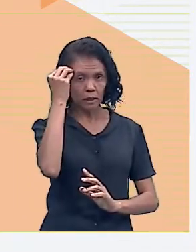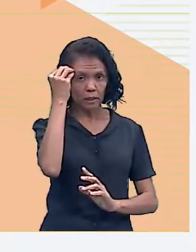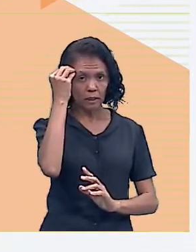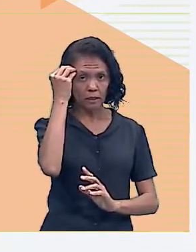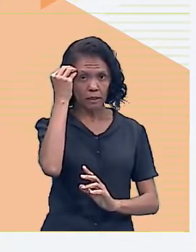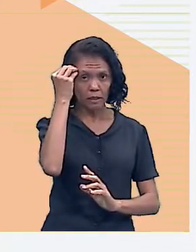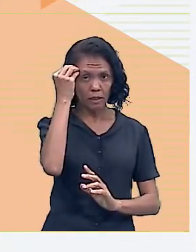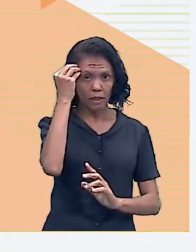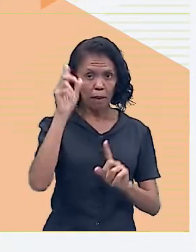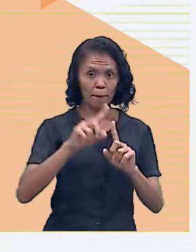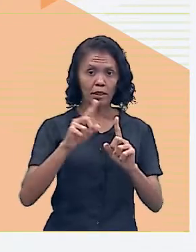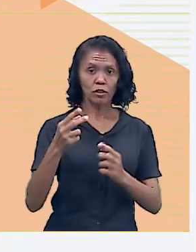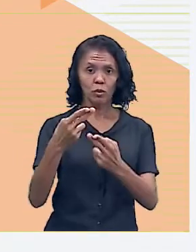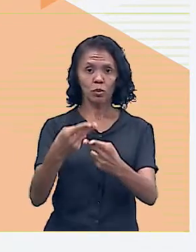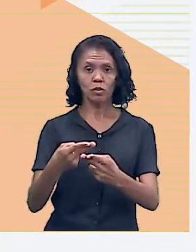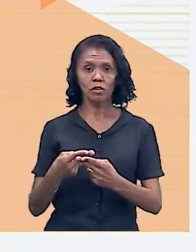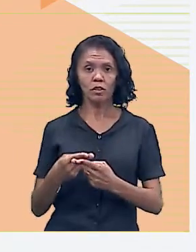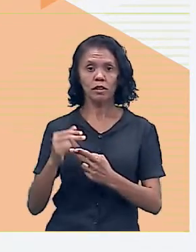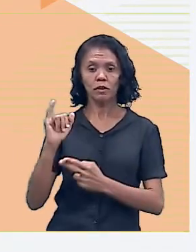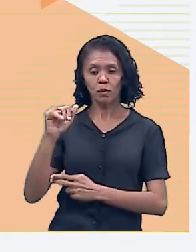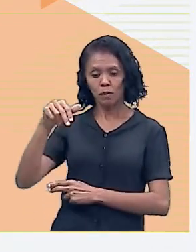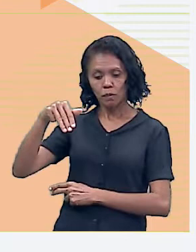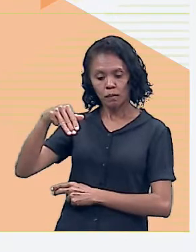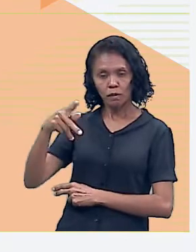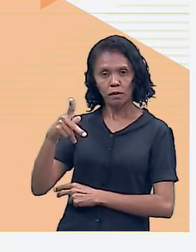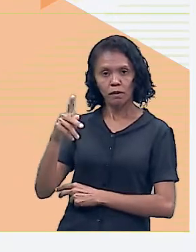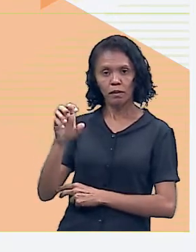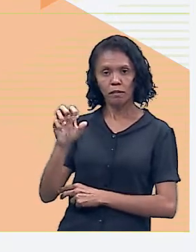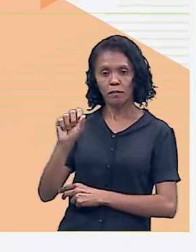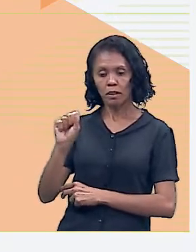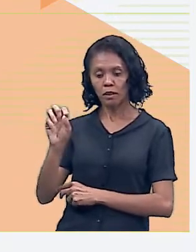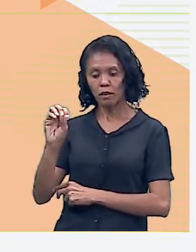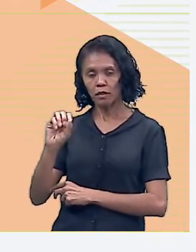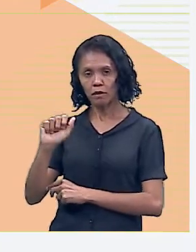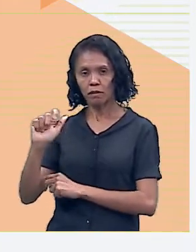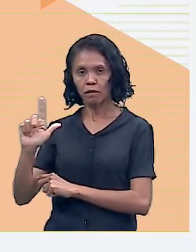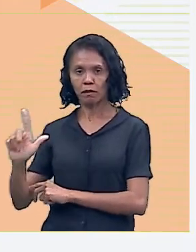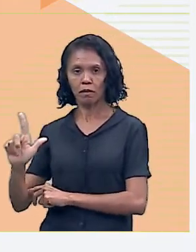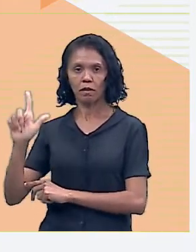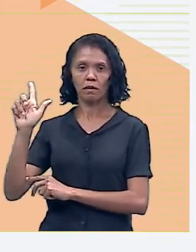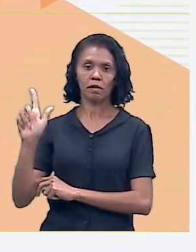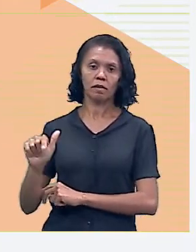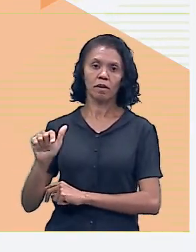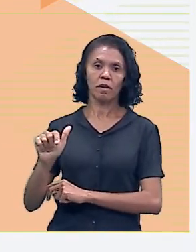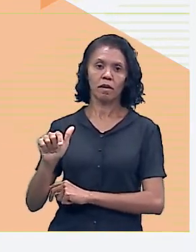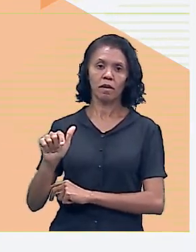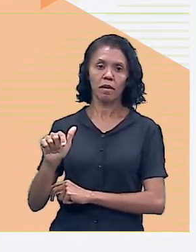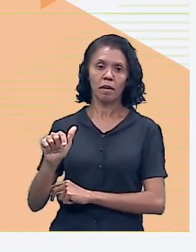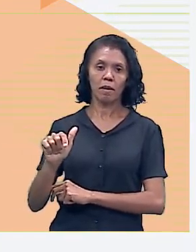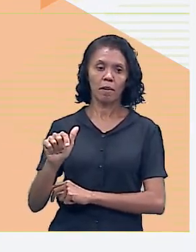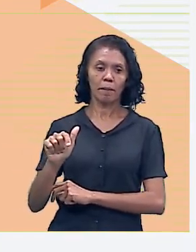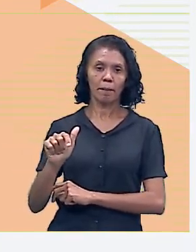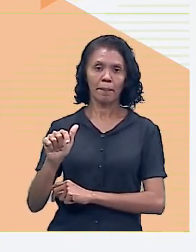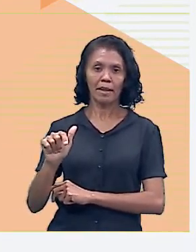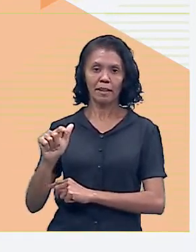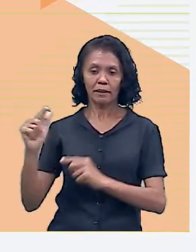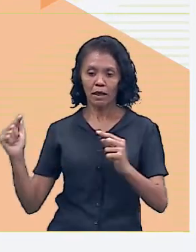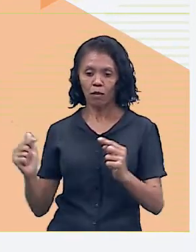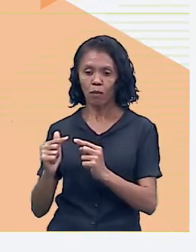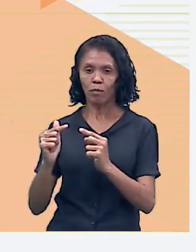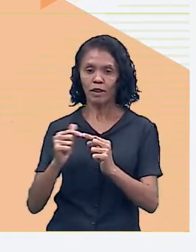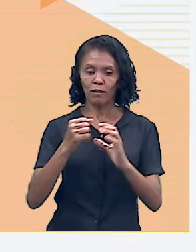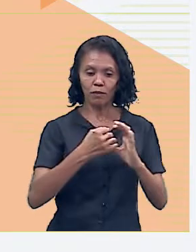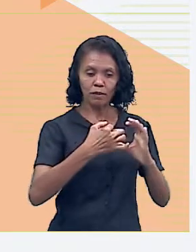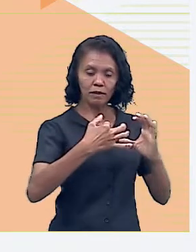impessoal pega os verbos e coloca de uma forma em pessoalizada faz isso para atender ao critério da tipologia